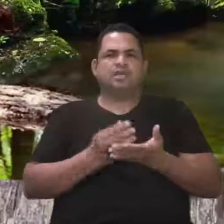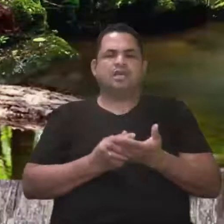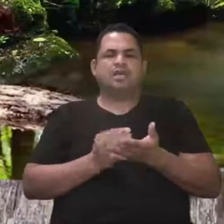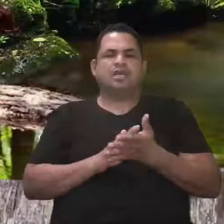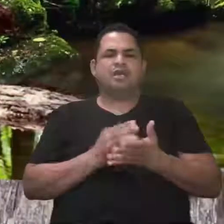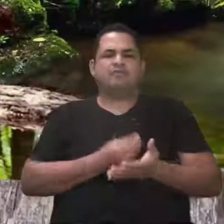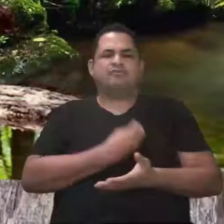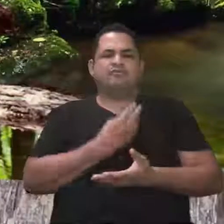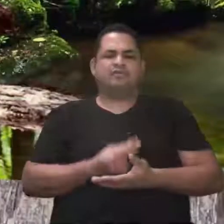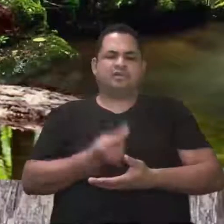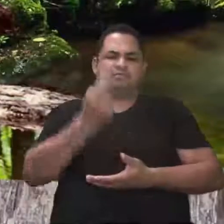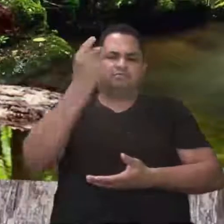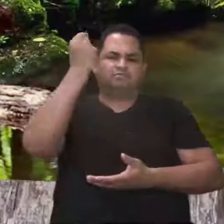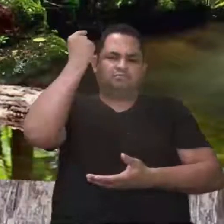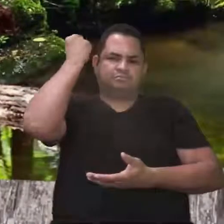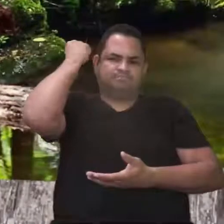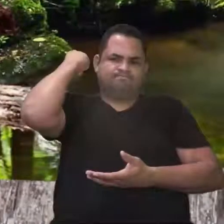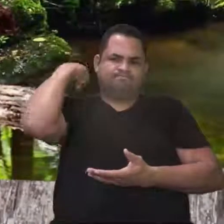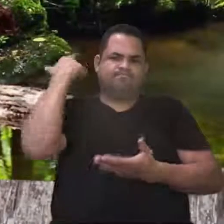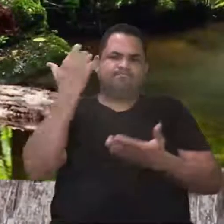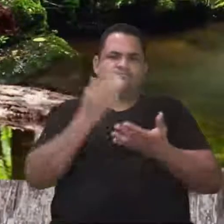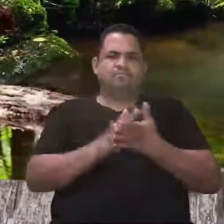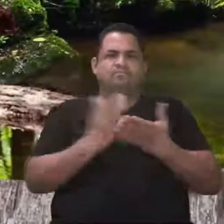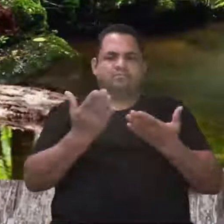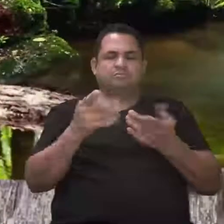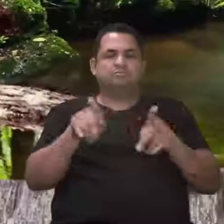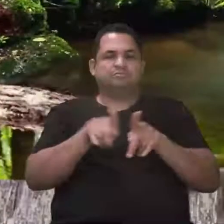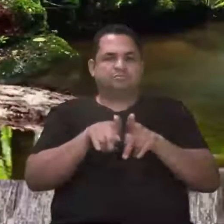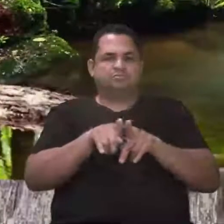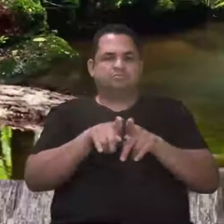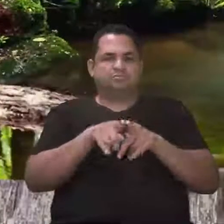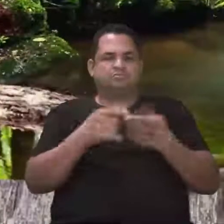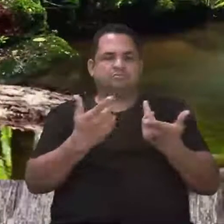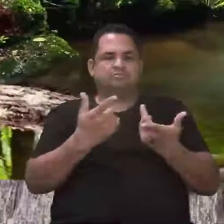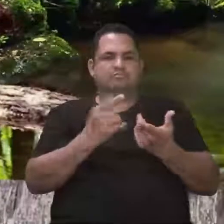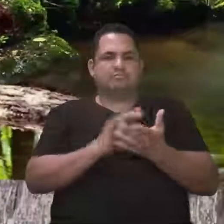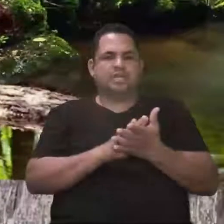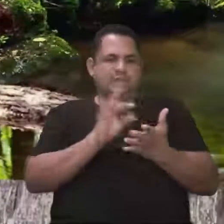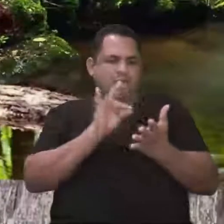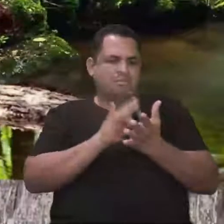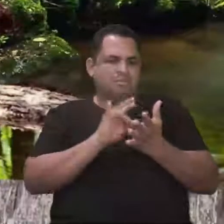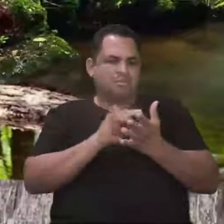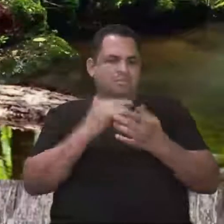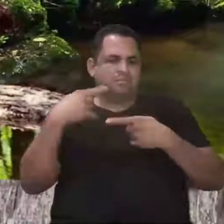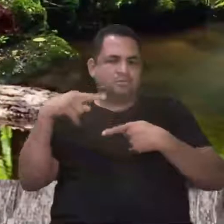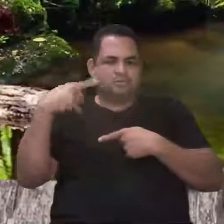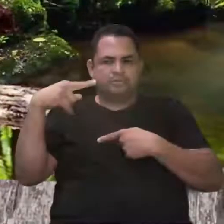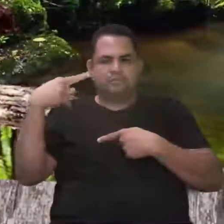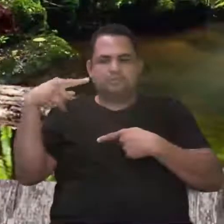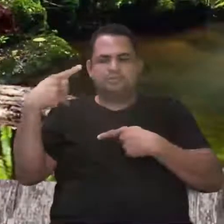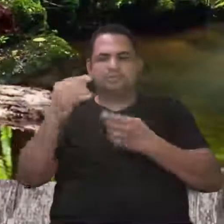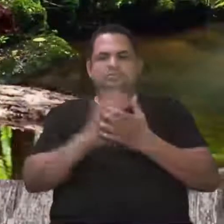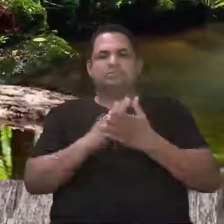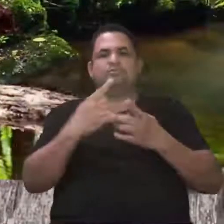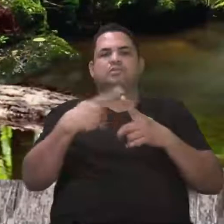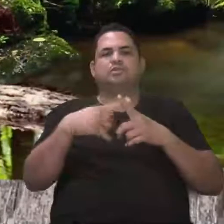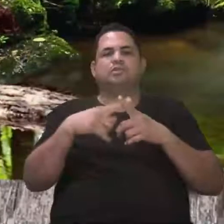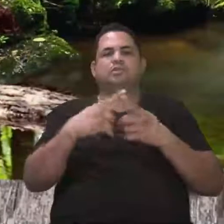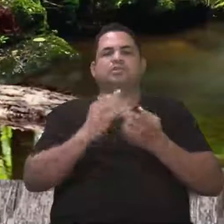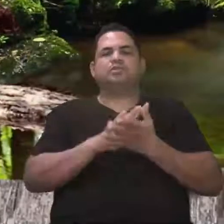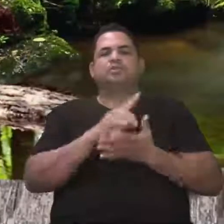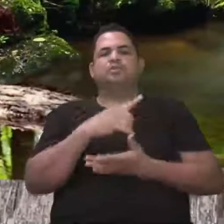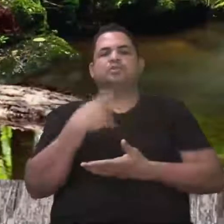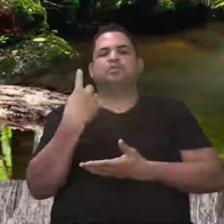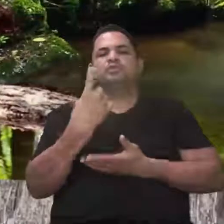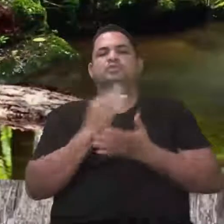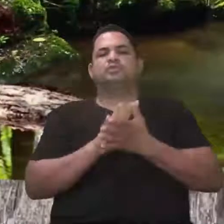há muito tempo atrás. Então, eles também são considerados evidências evolutivas, porque a gente consegue fazer a